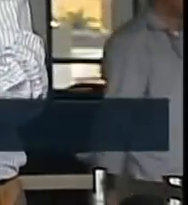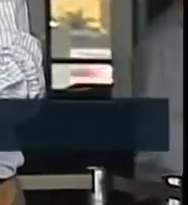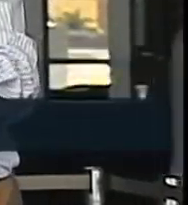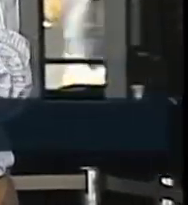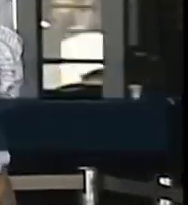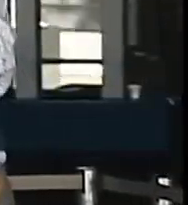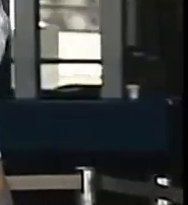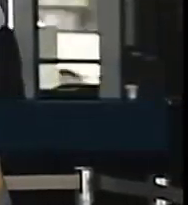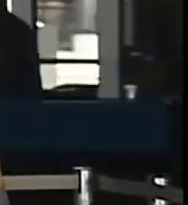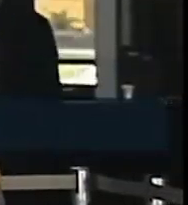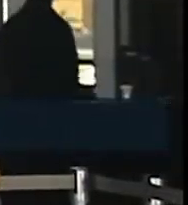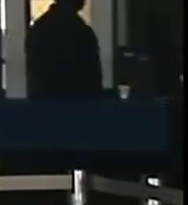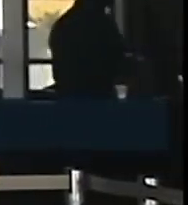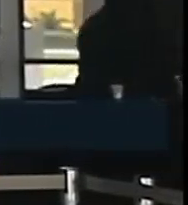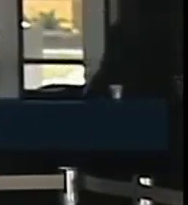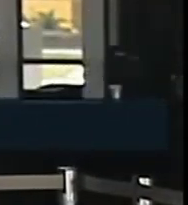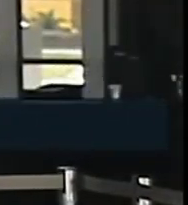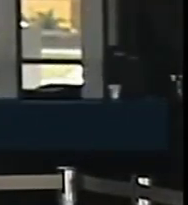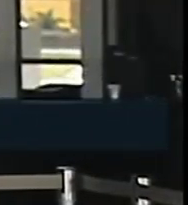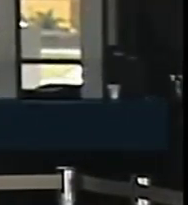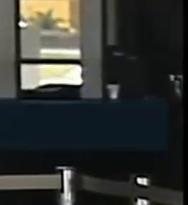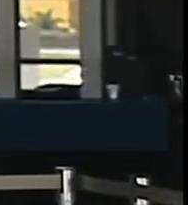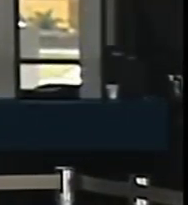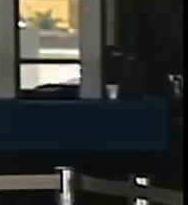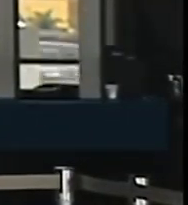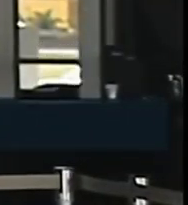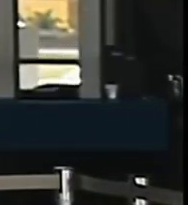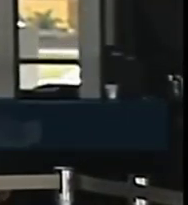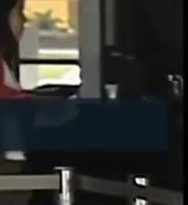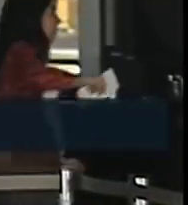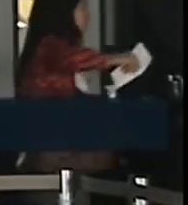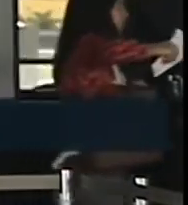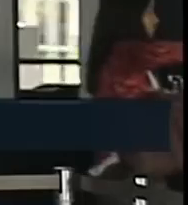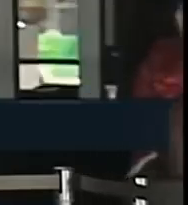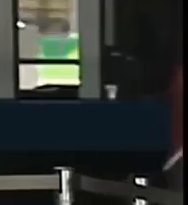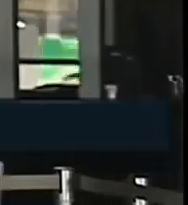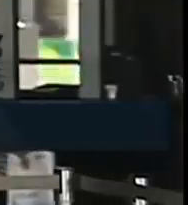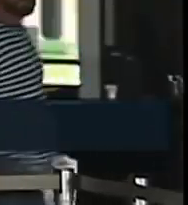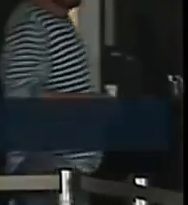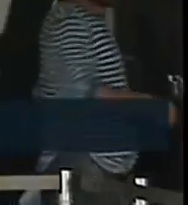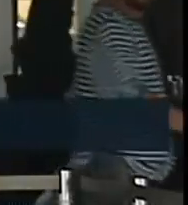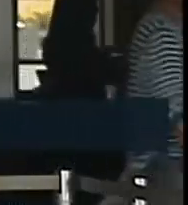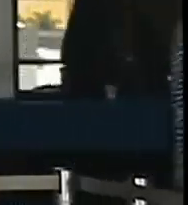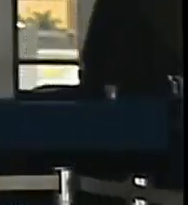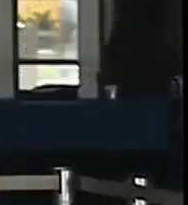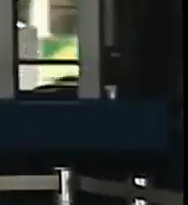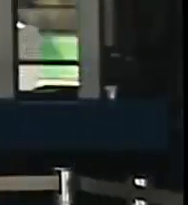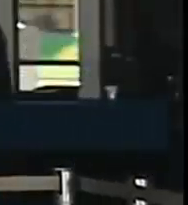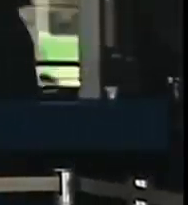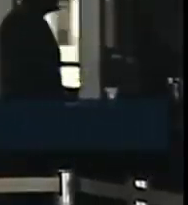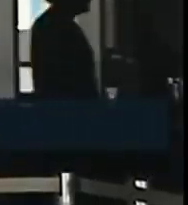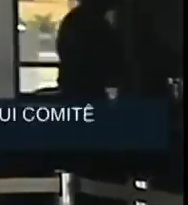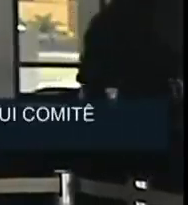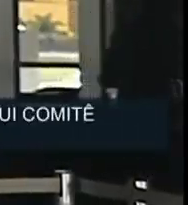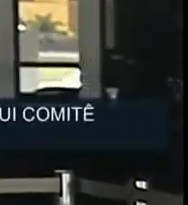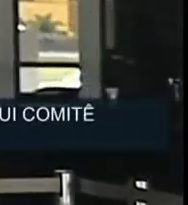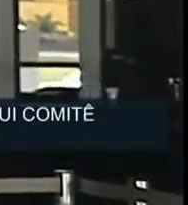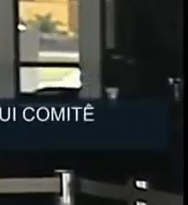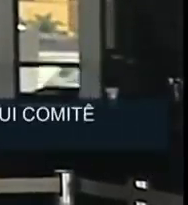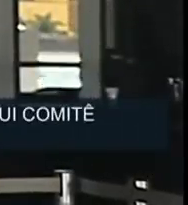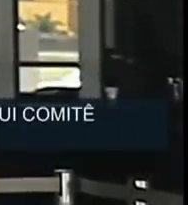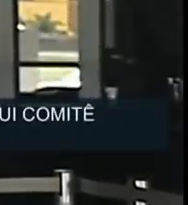kri manen kuta me nyo fuga kre kam ken ka koi manen